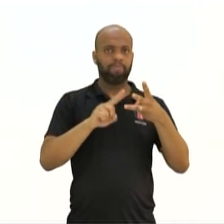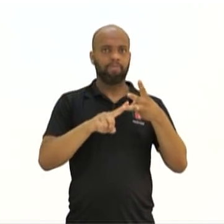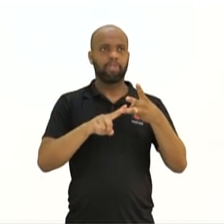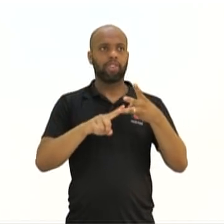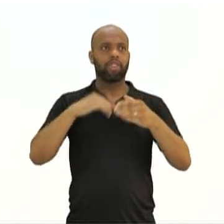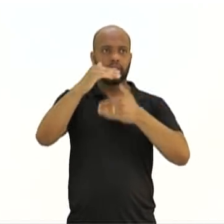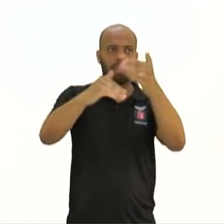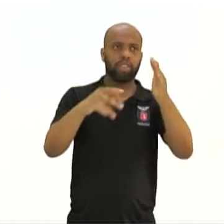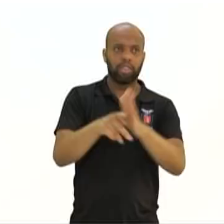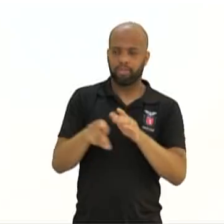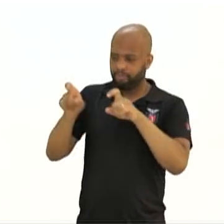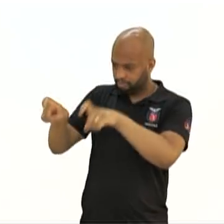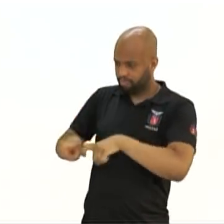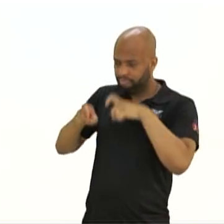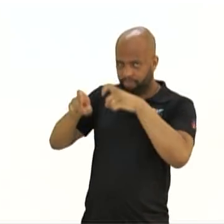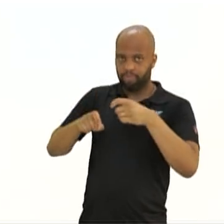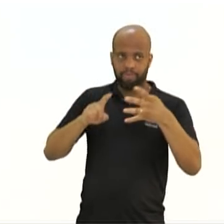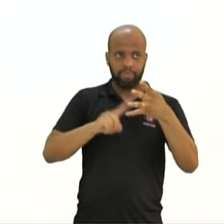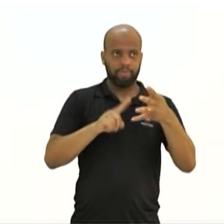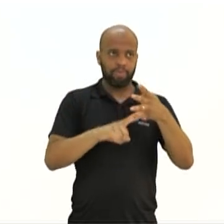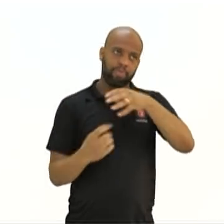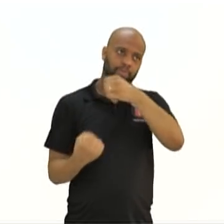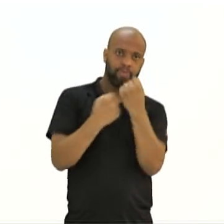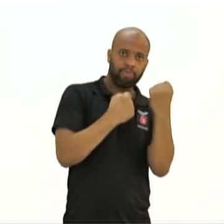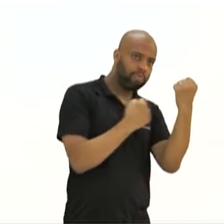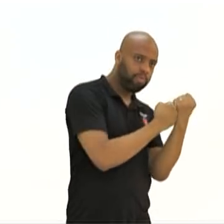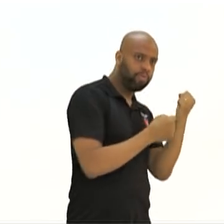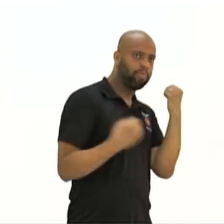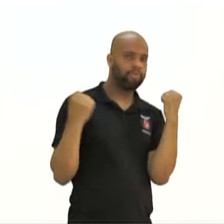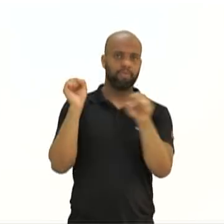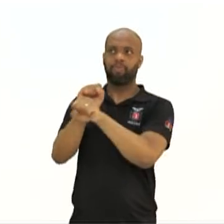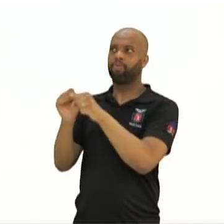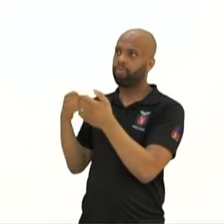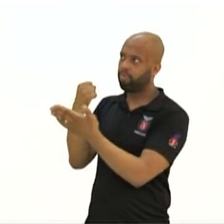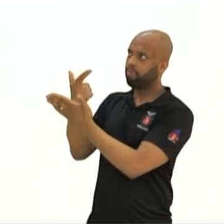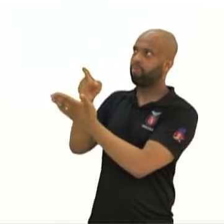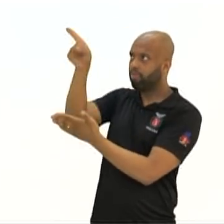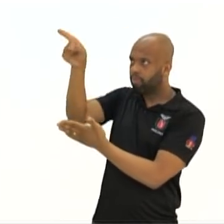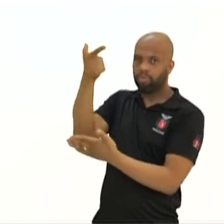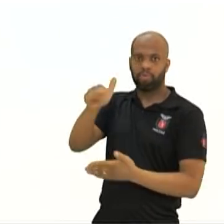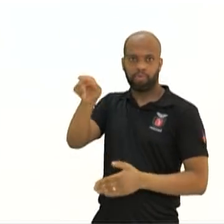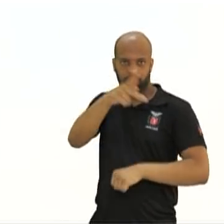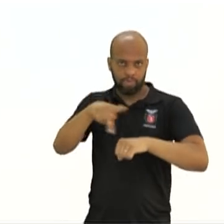desenvolvimento agroindustrial, D, substituição da importação. Rapidinho, volto já já.